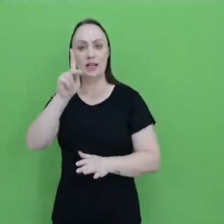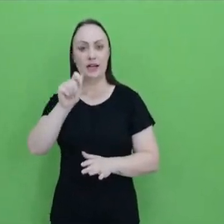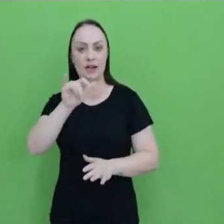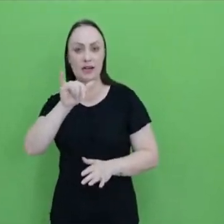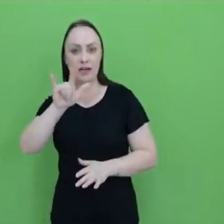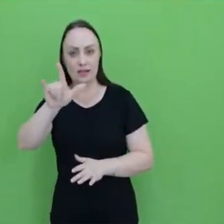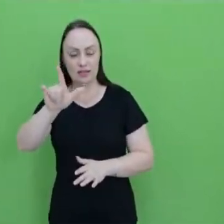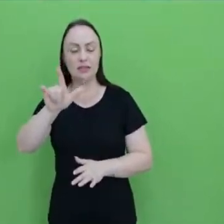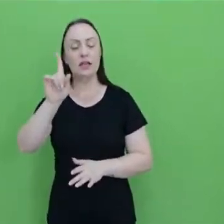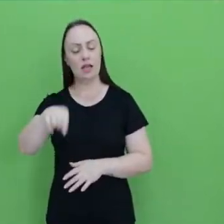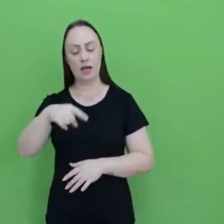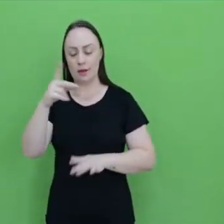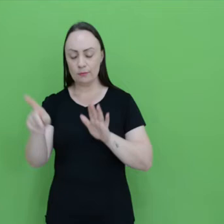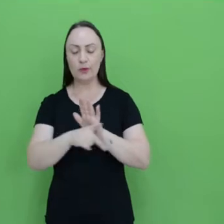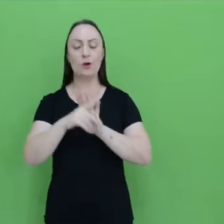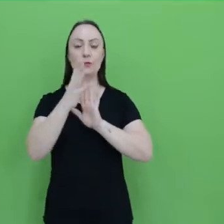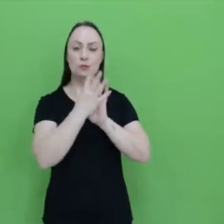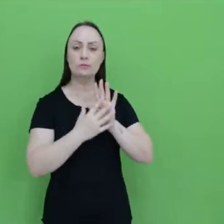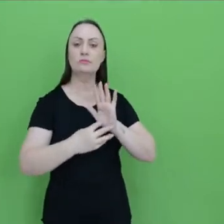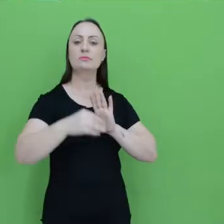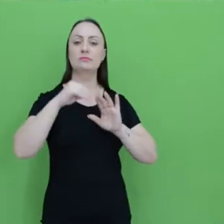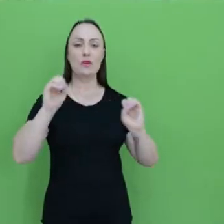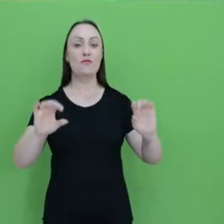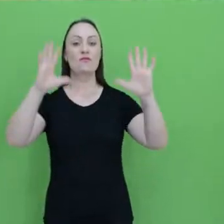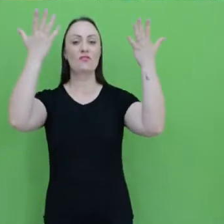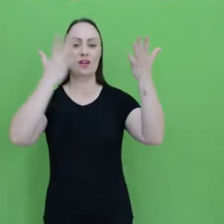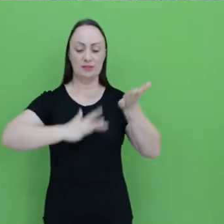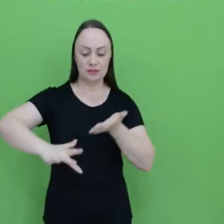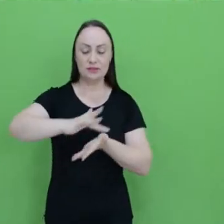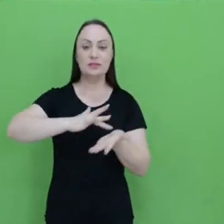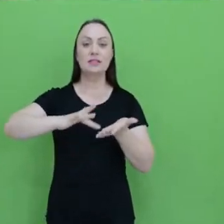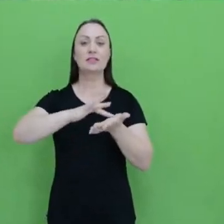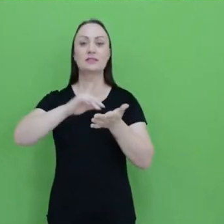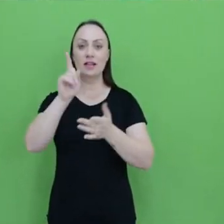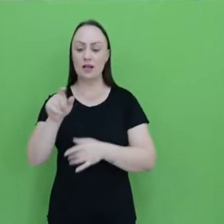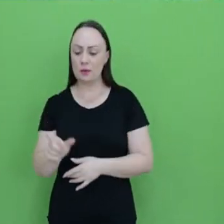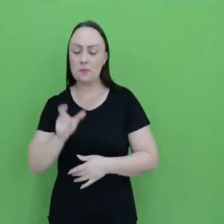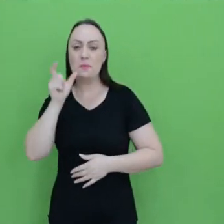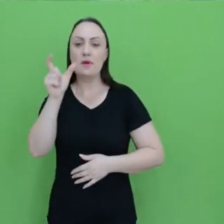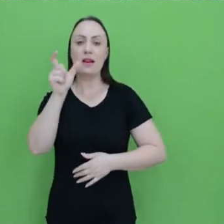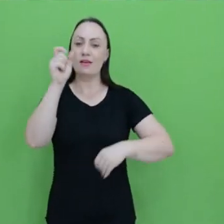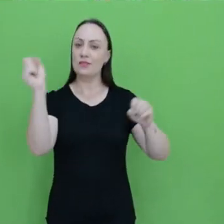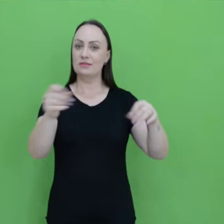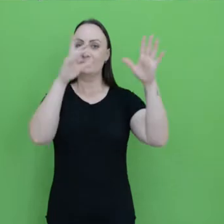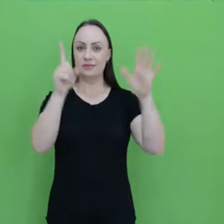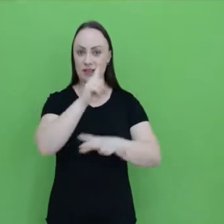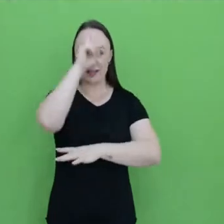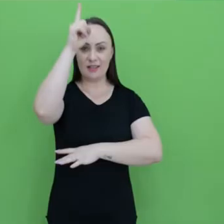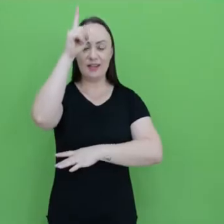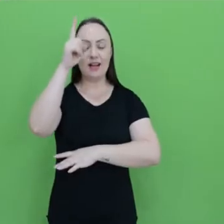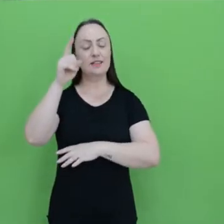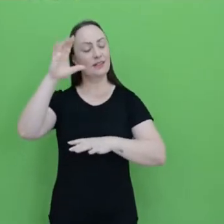mito de origem, festa cigana. Palavra inventada, pretende iluminar.